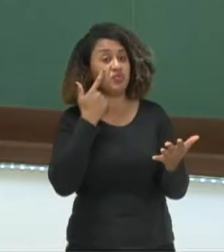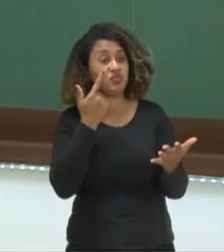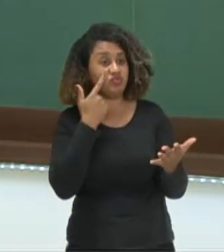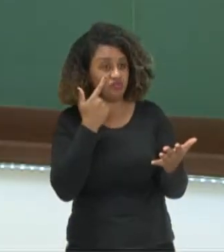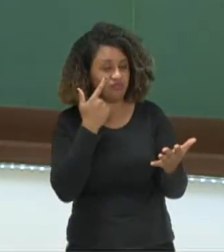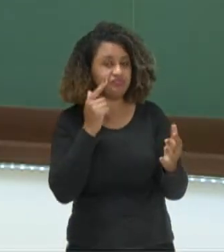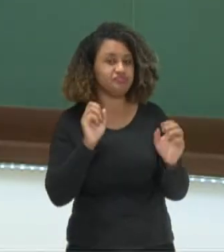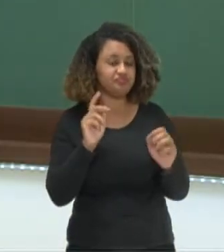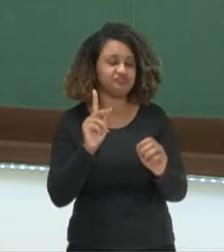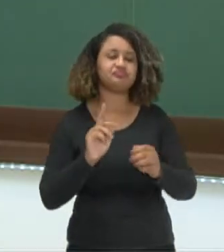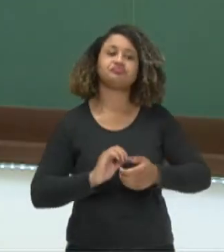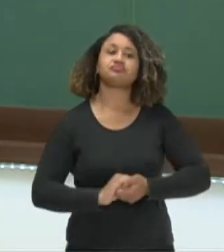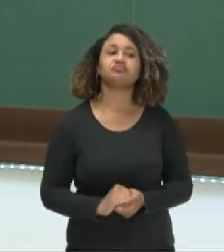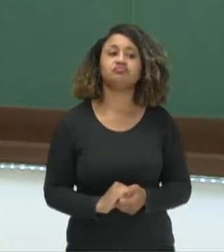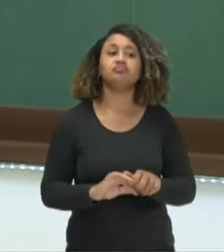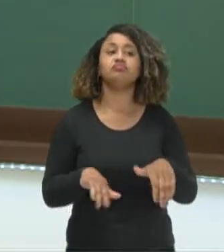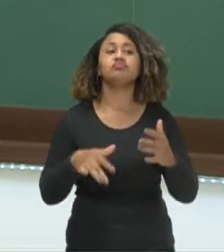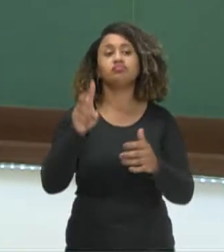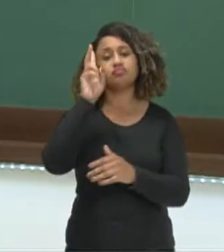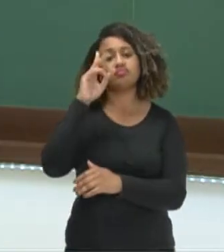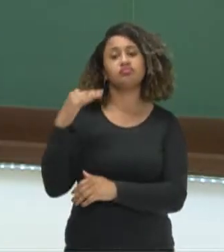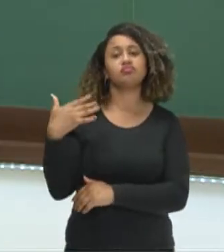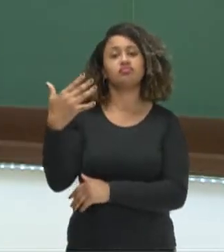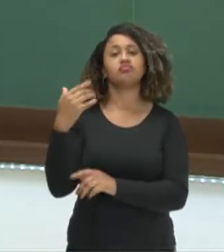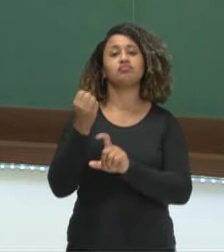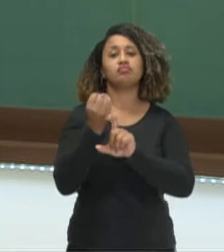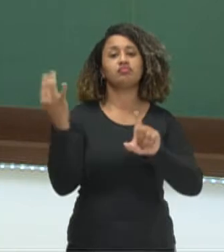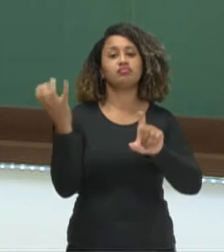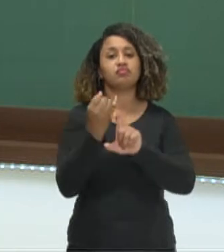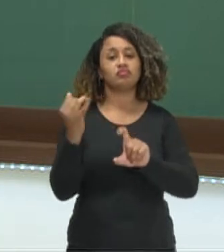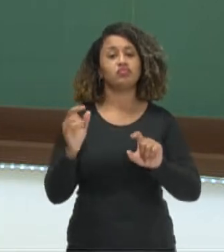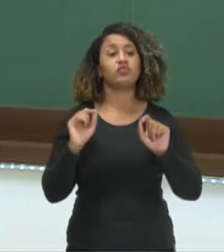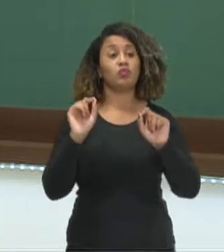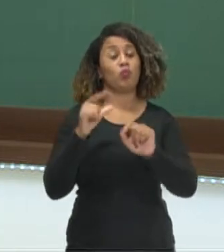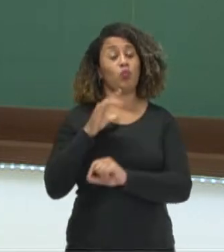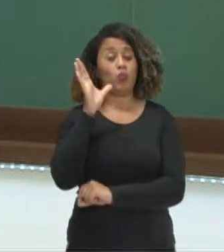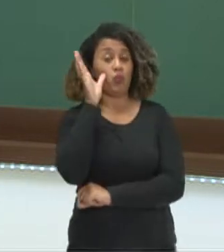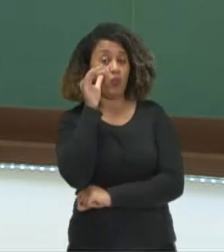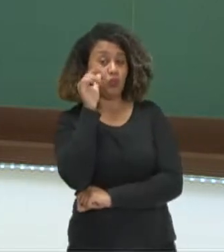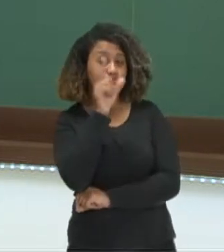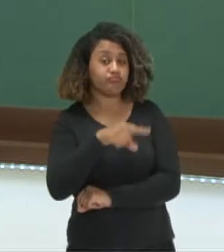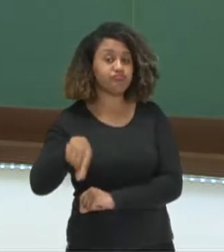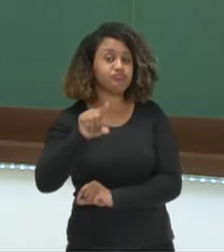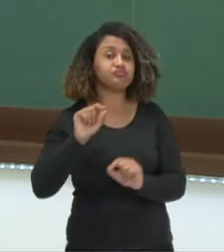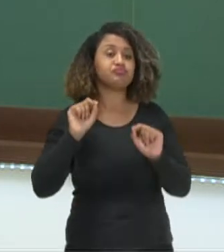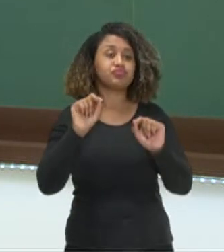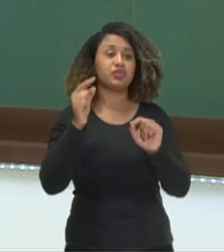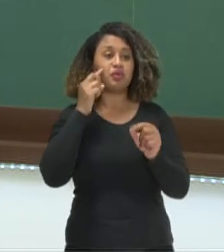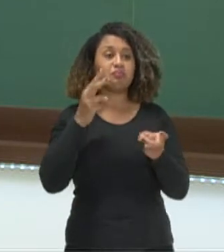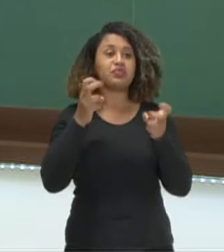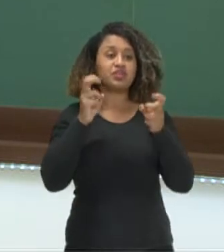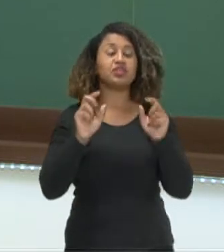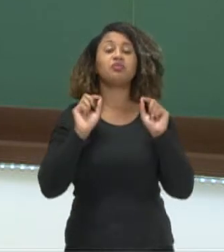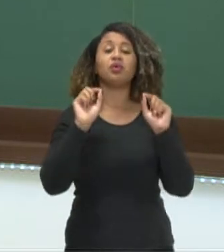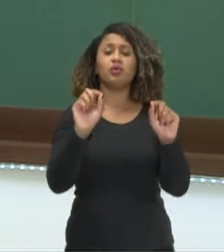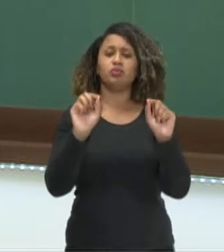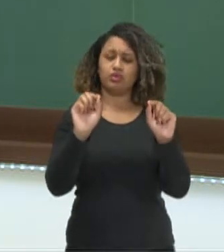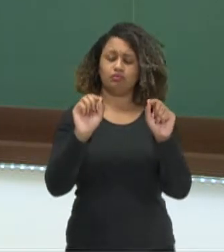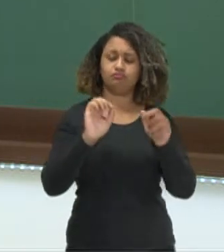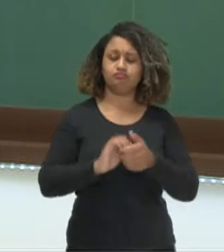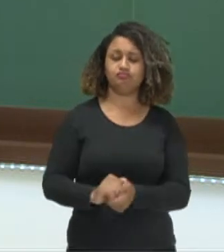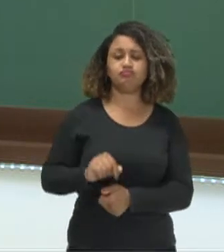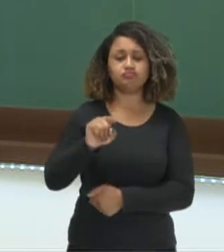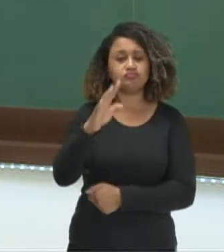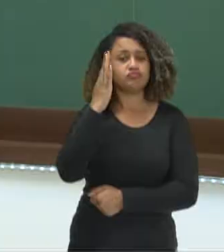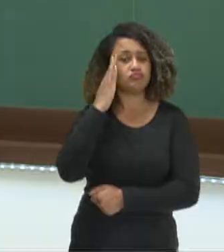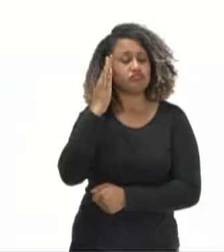vamos trabalhar? A história da potenciação. Eu tenho uma curiosidade aqui para você. Olha só, qual é a curiosidade? Você